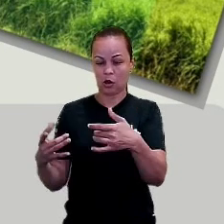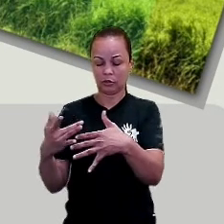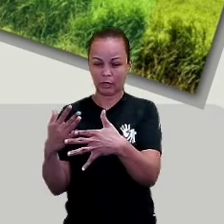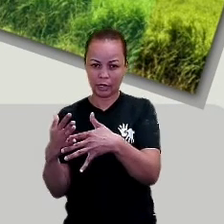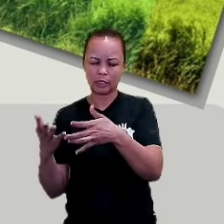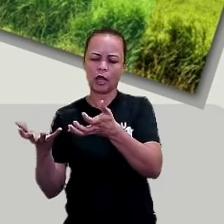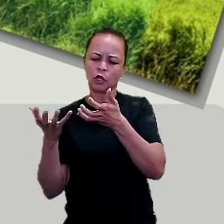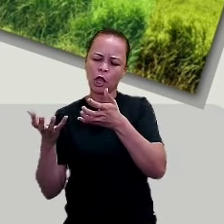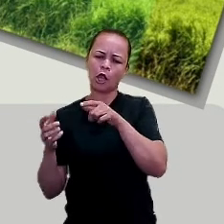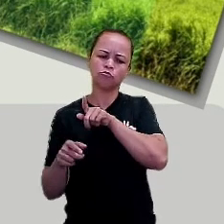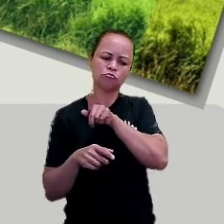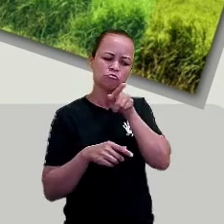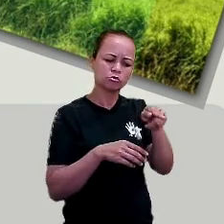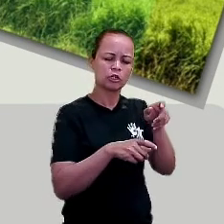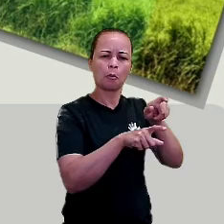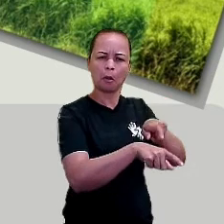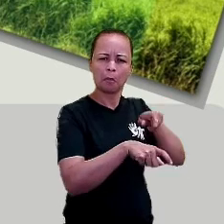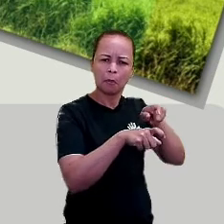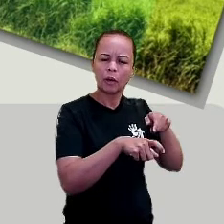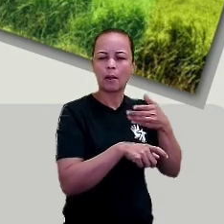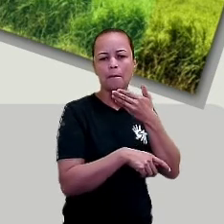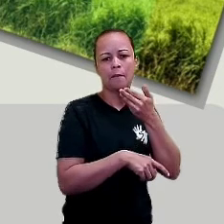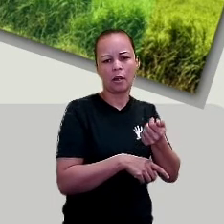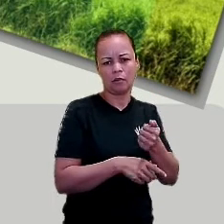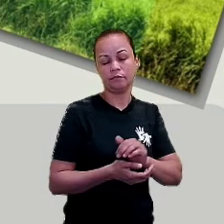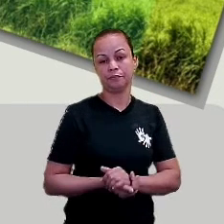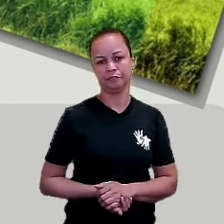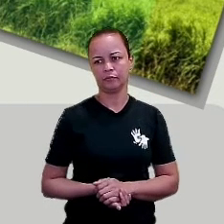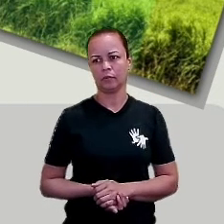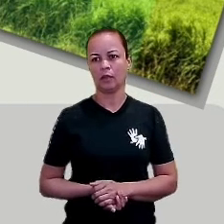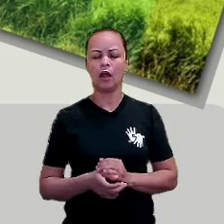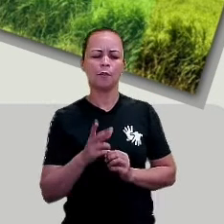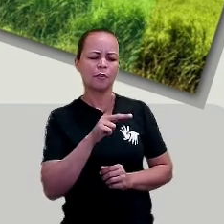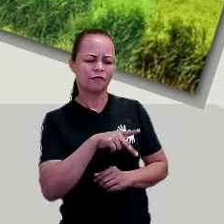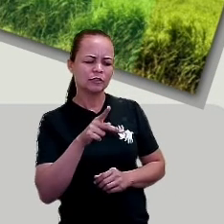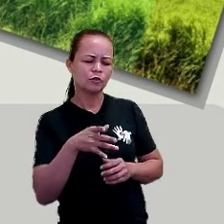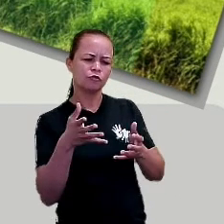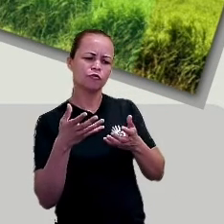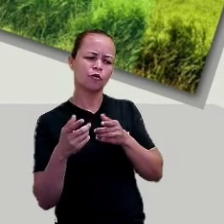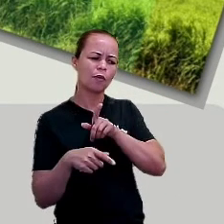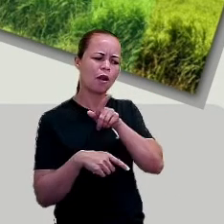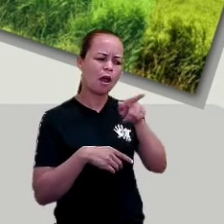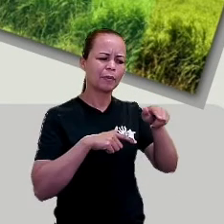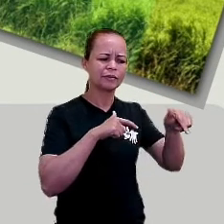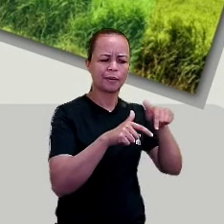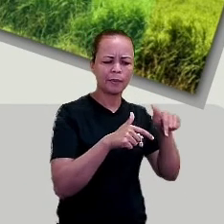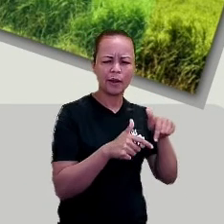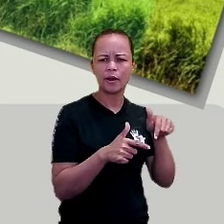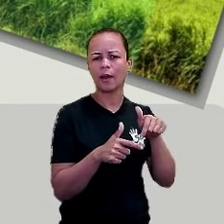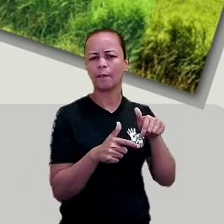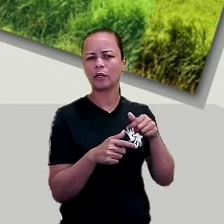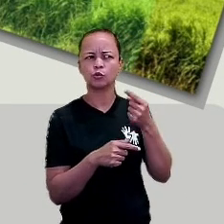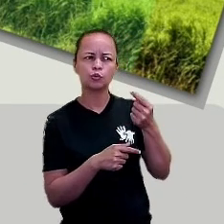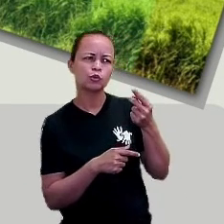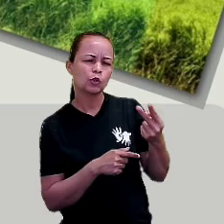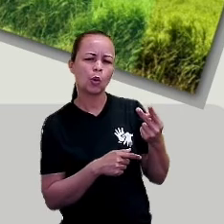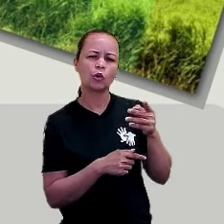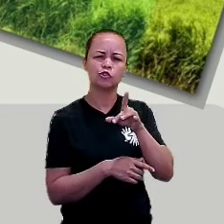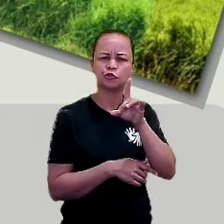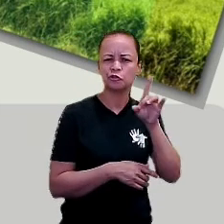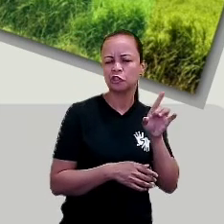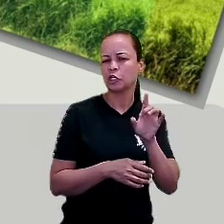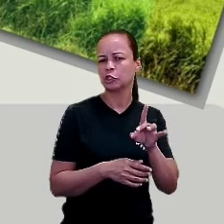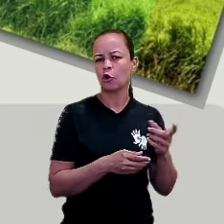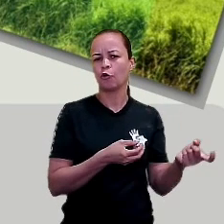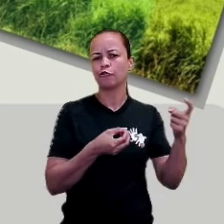zona rural. Professores, se eu for lá para trabalhar, passo 1 dia, 2 dias e volto, eu estou fazendo